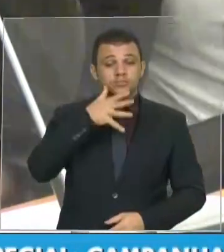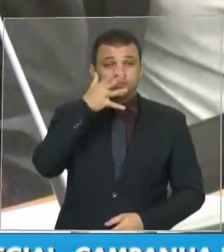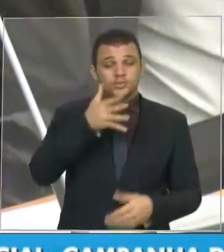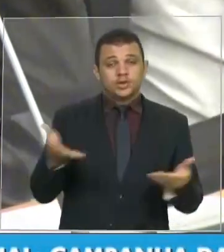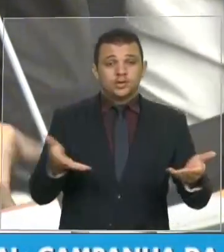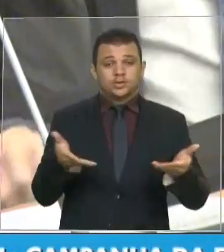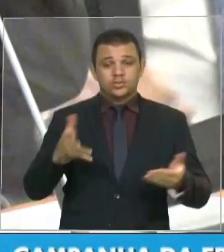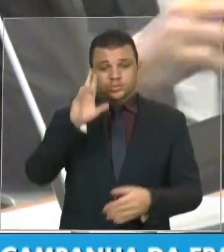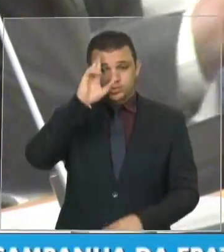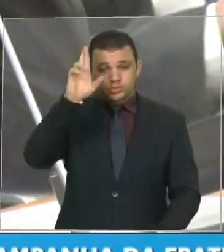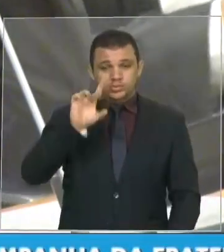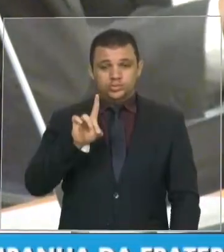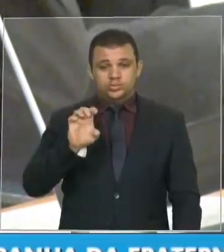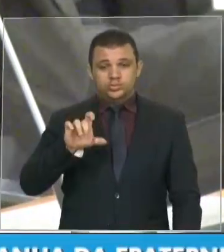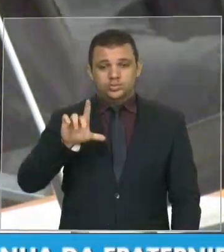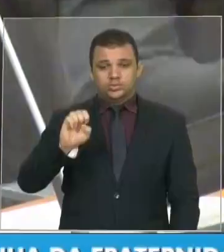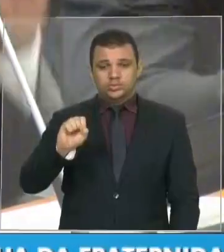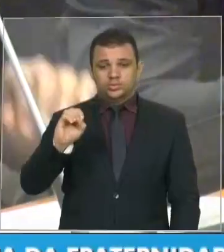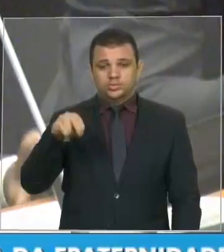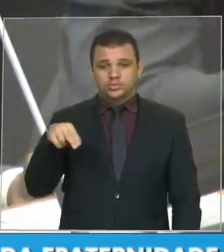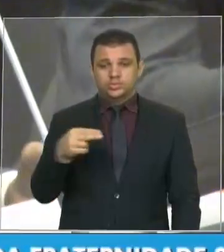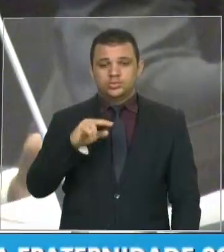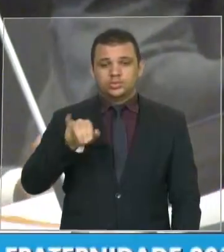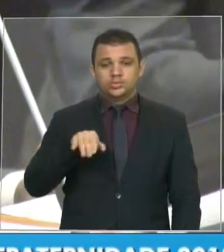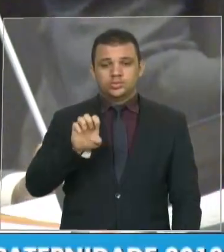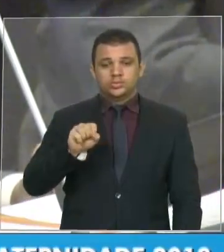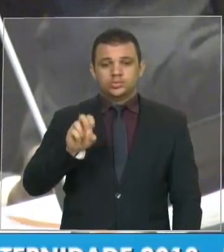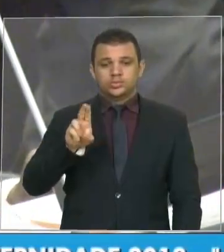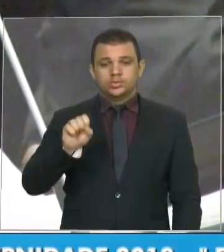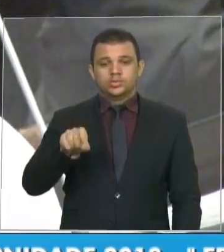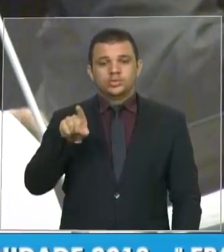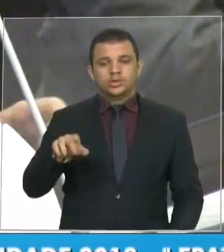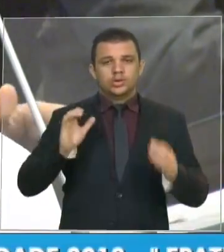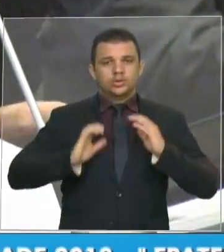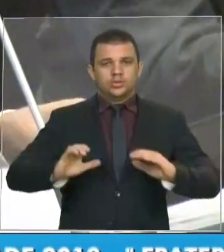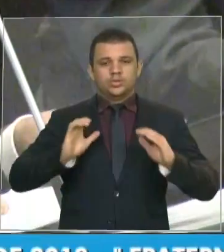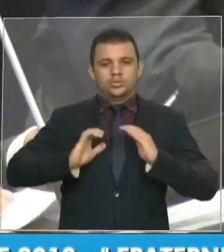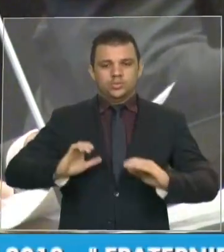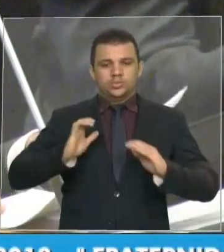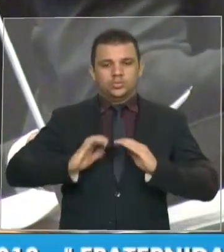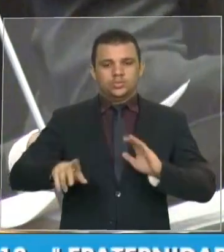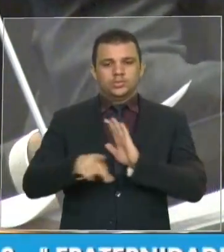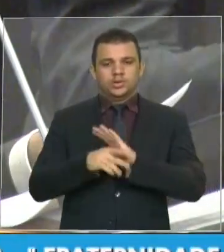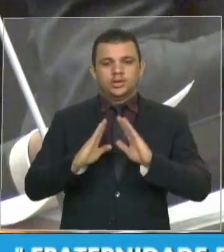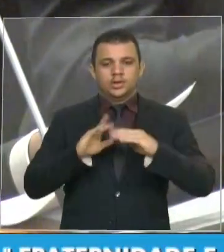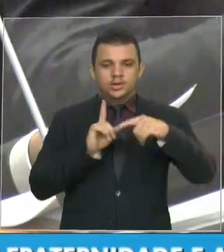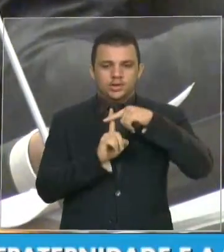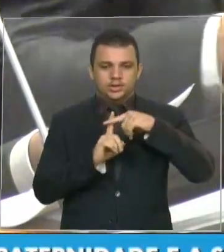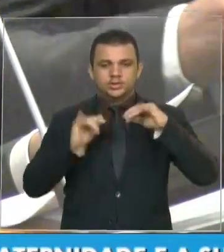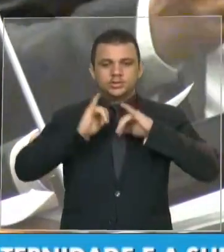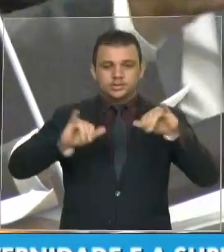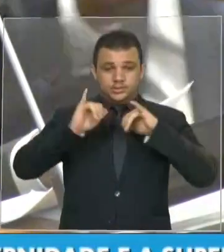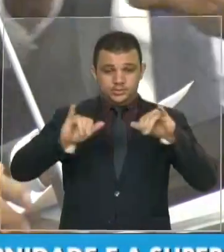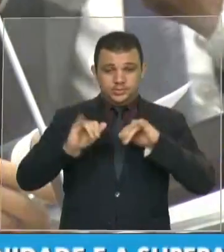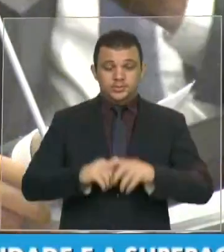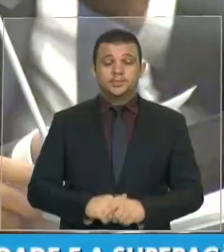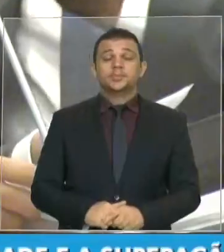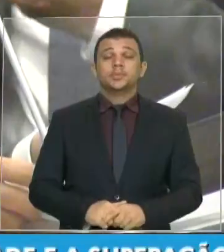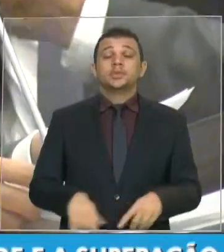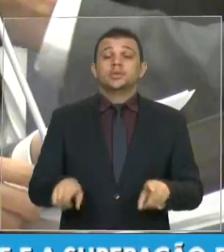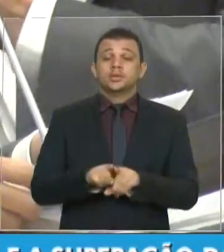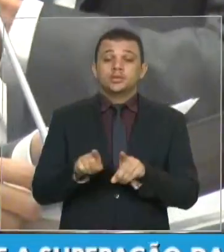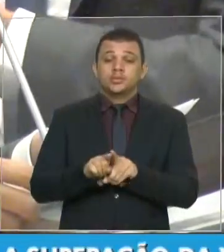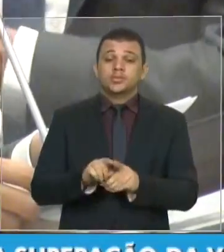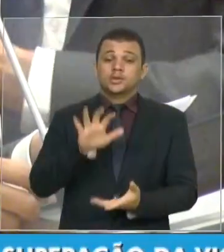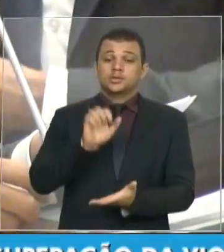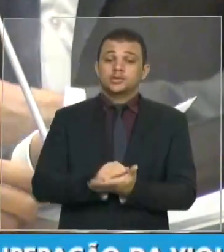palavra o senhor Delson Jesus, que é coordenador arquidiocesano de campanhas. Quanto isso, registro aqui a presença de Rogério